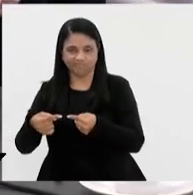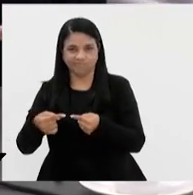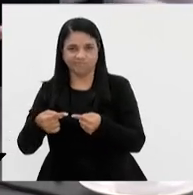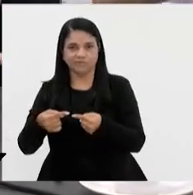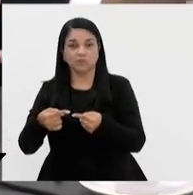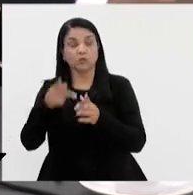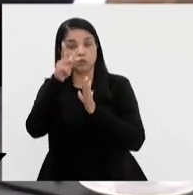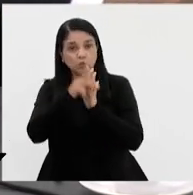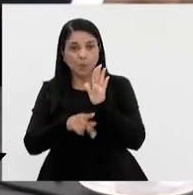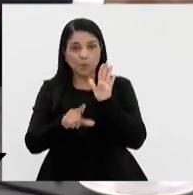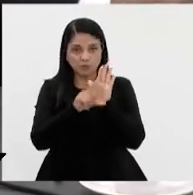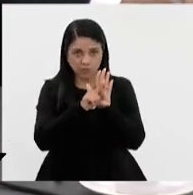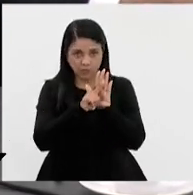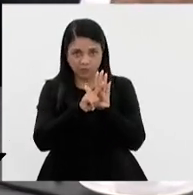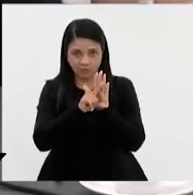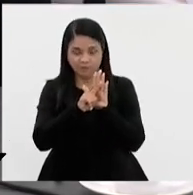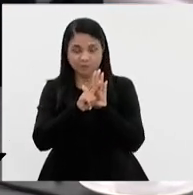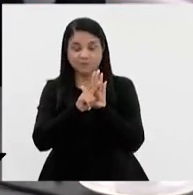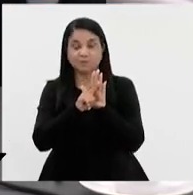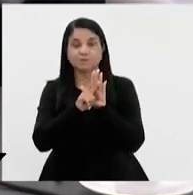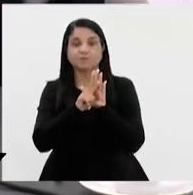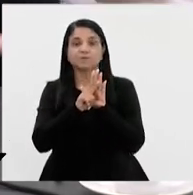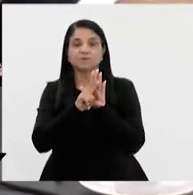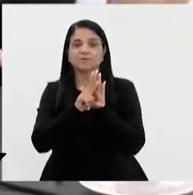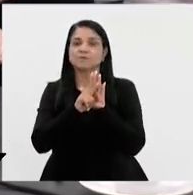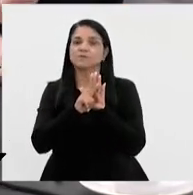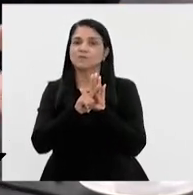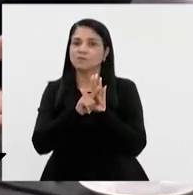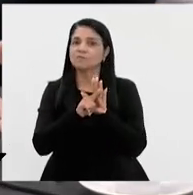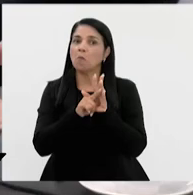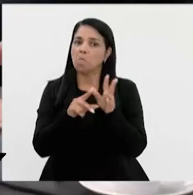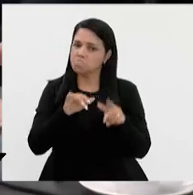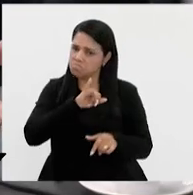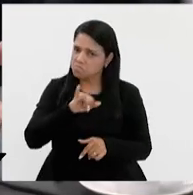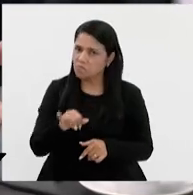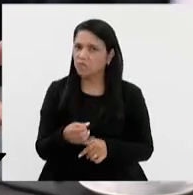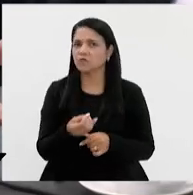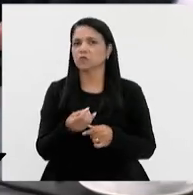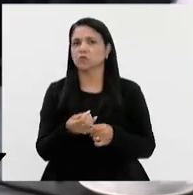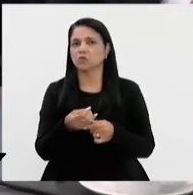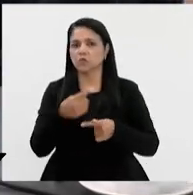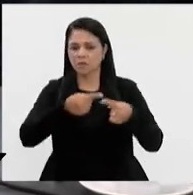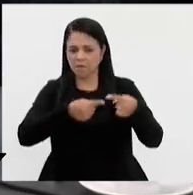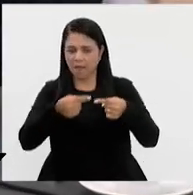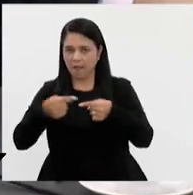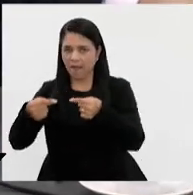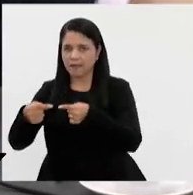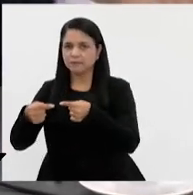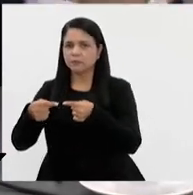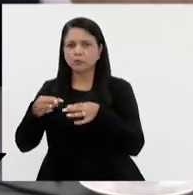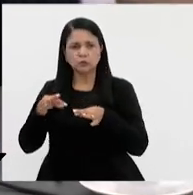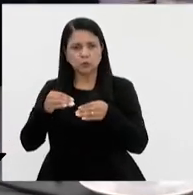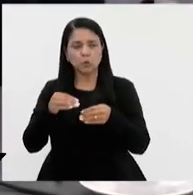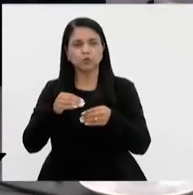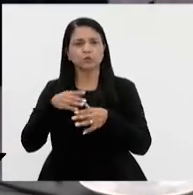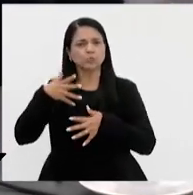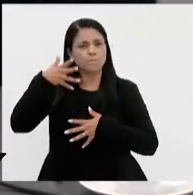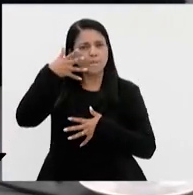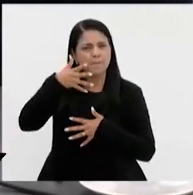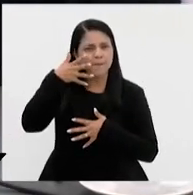seu projeto de lei. E que foi muito proveitoso esse debate. Eu acho que todos se colocaram de uma